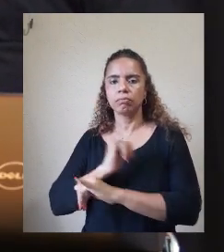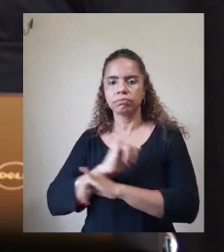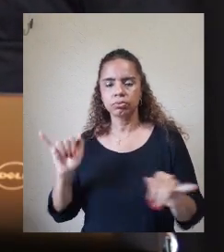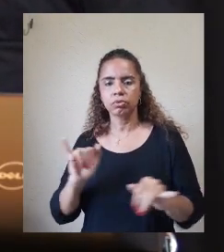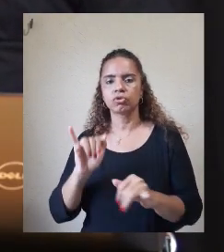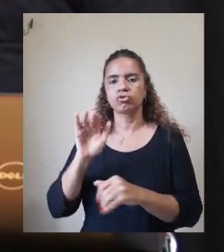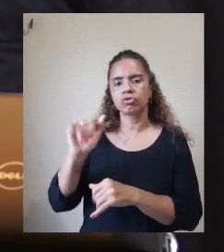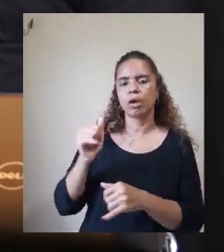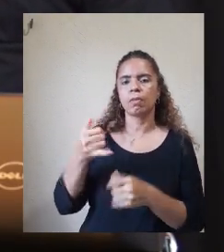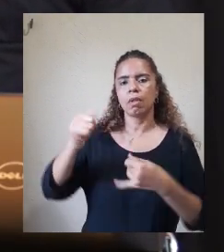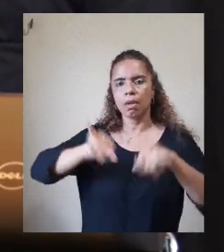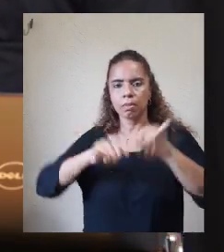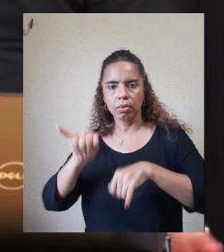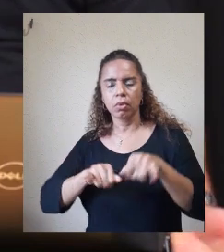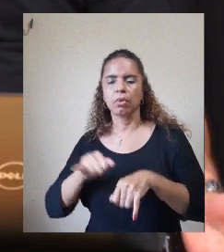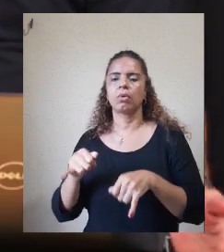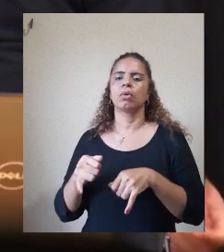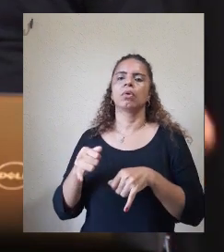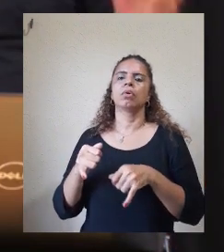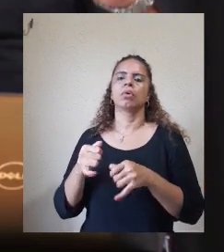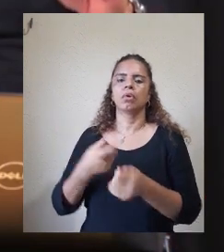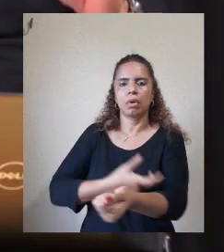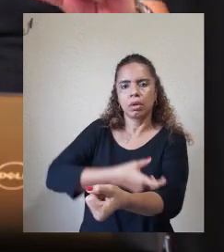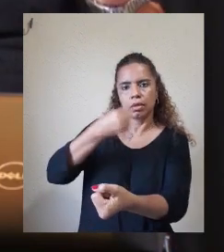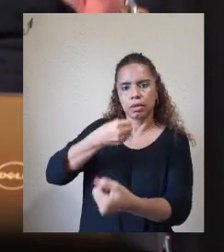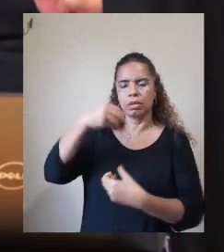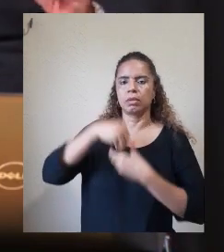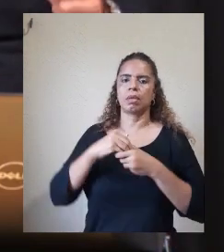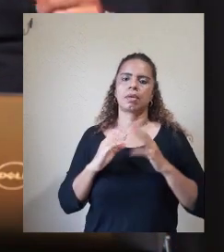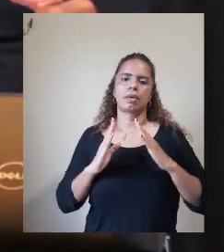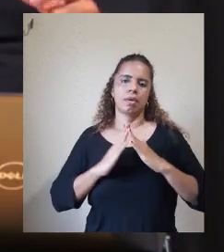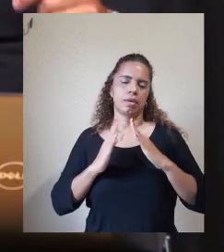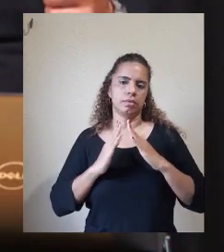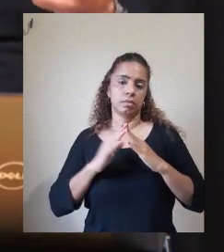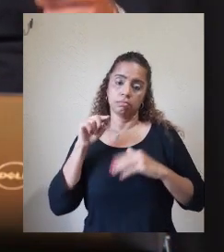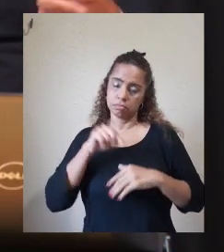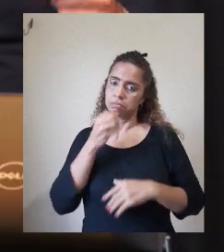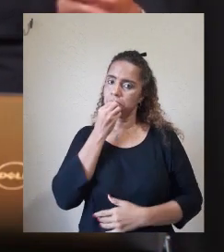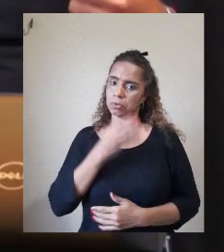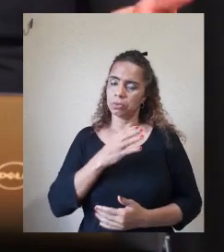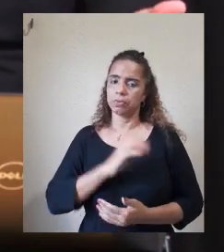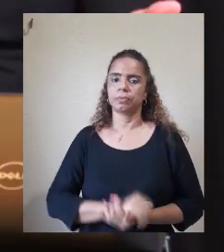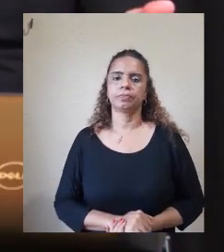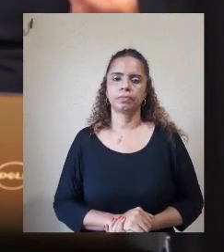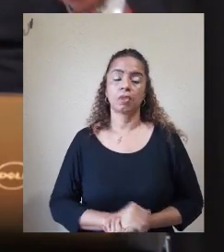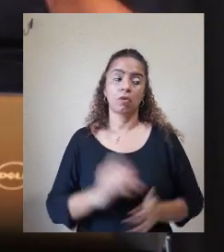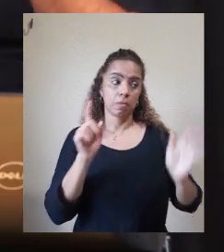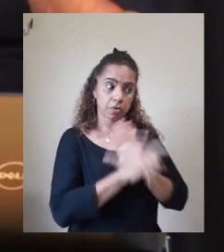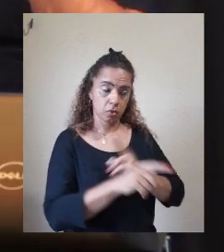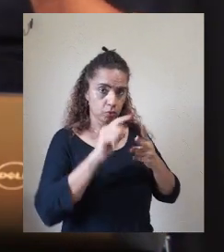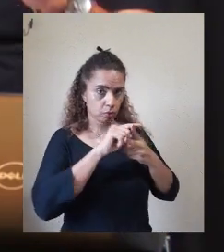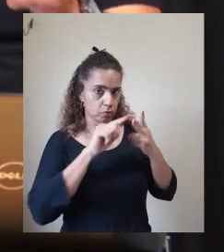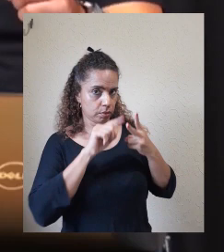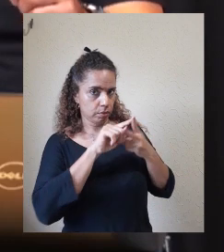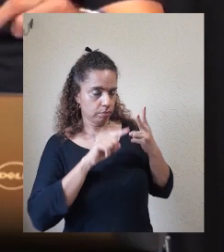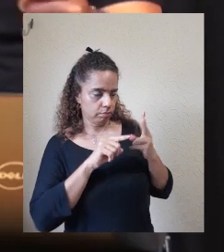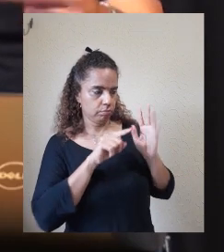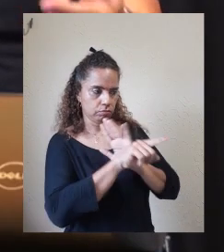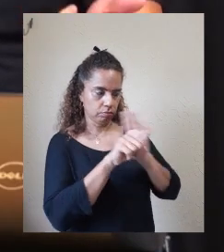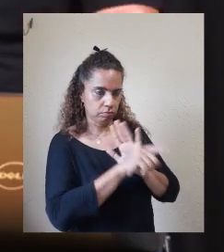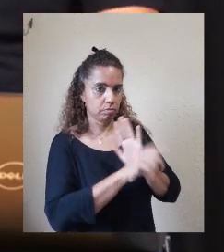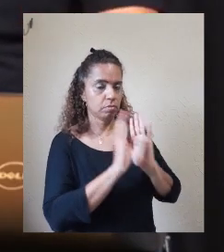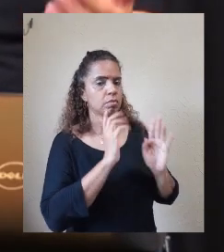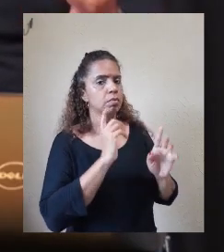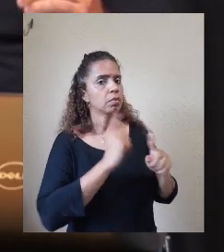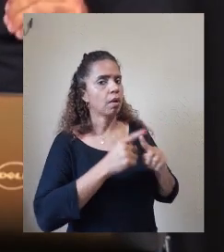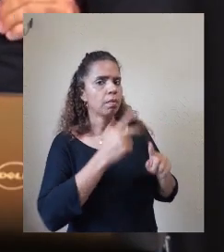casa, que seria a melhor situação ideal. Ideal, né? Eu vou fazer duas perguntas em uma, porque eu acho que uma já praticamente foi respondida, né? Que era qual a